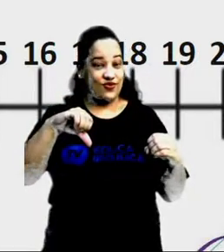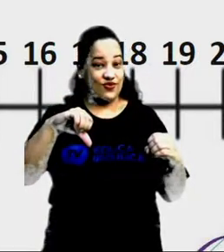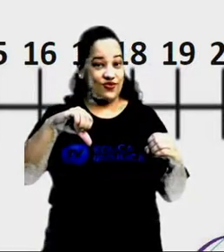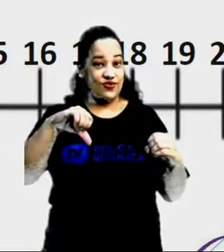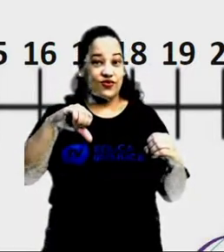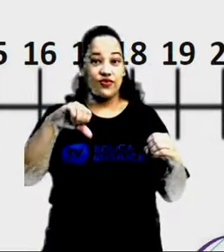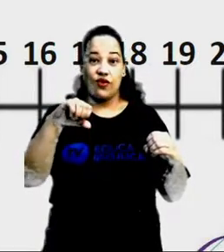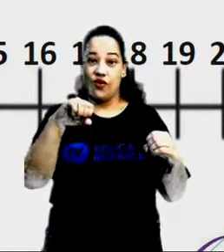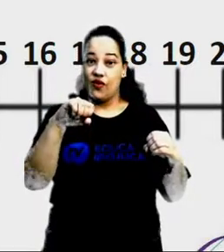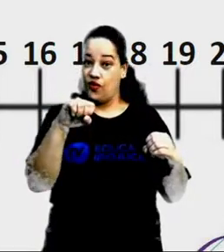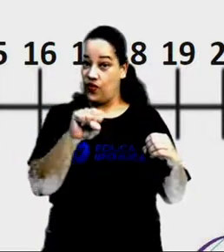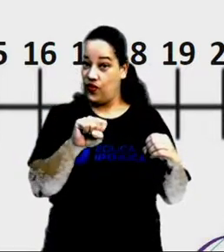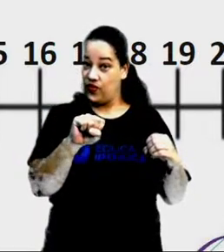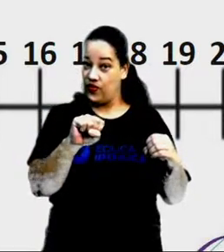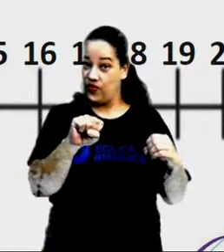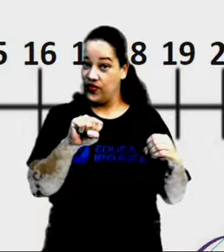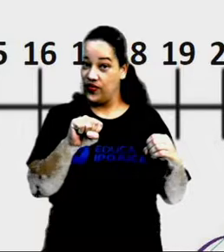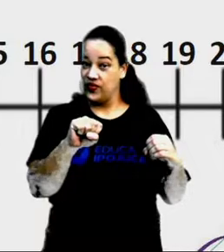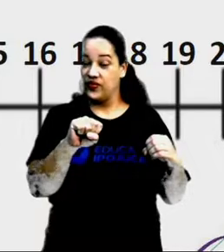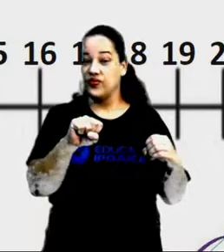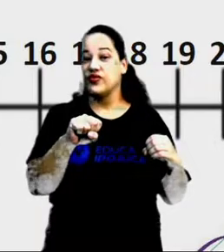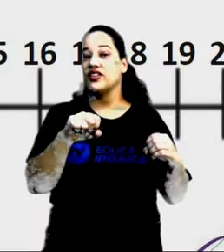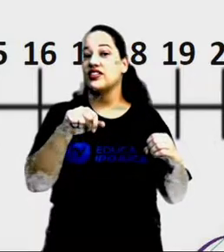9, 8,